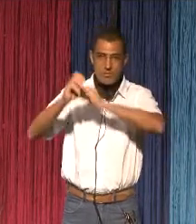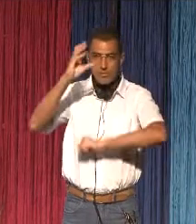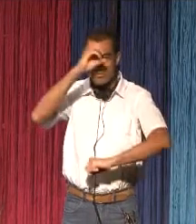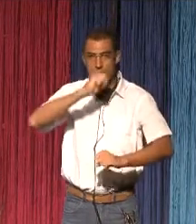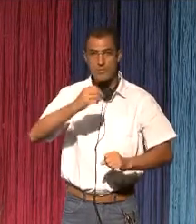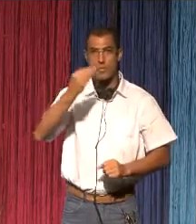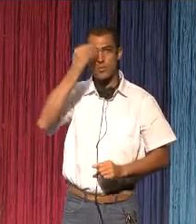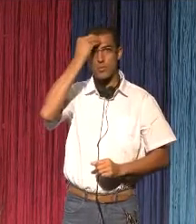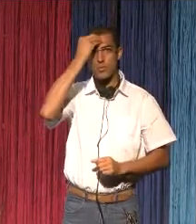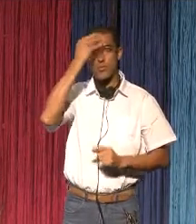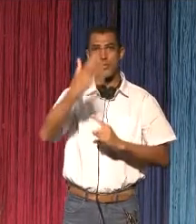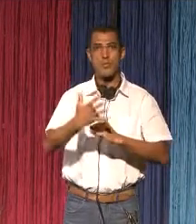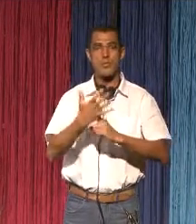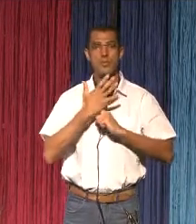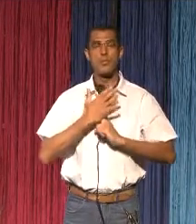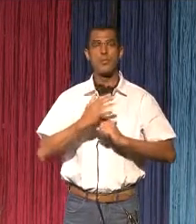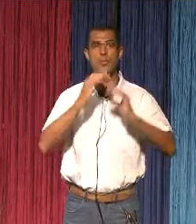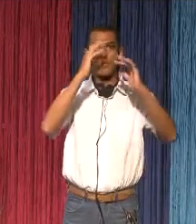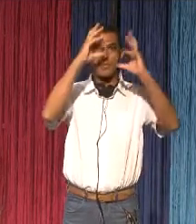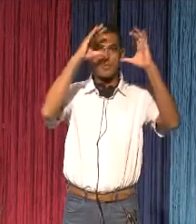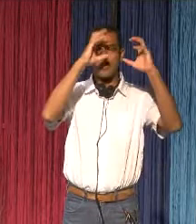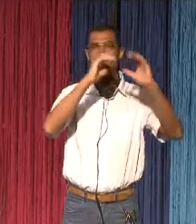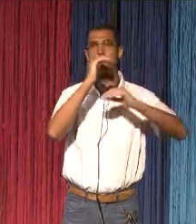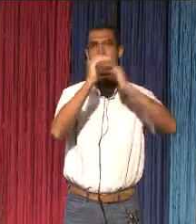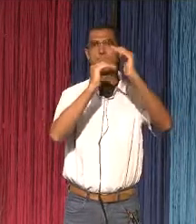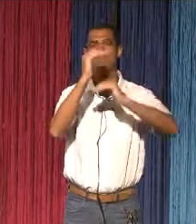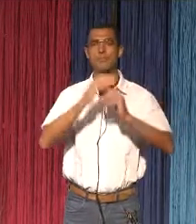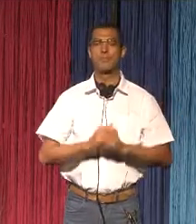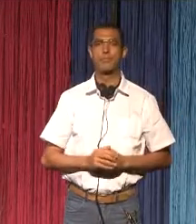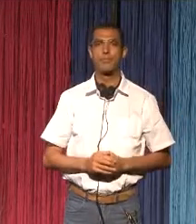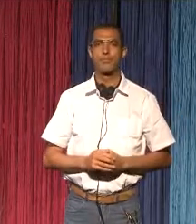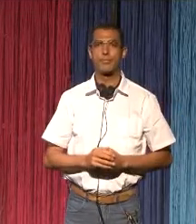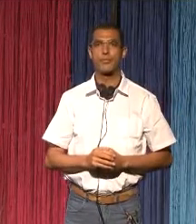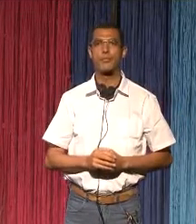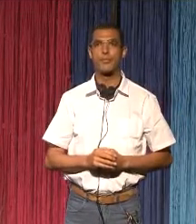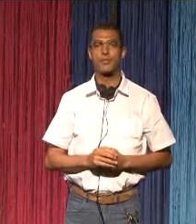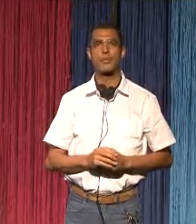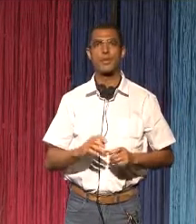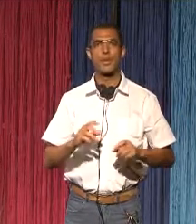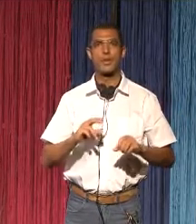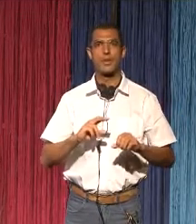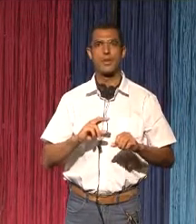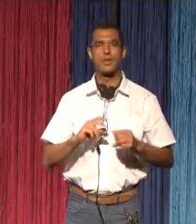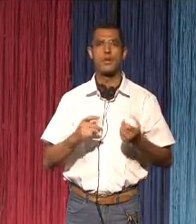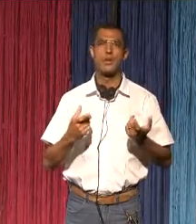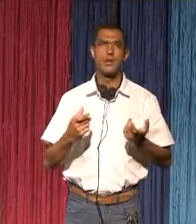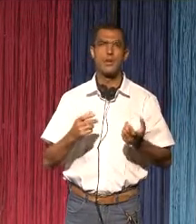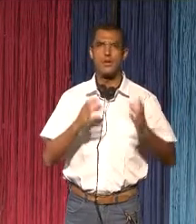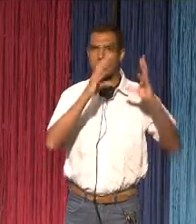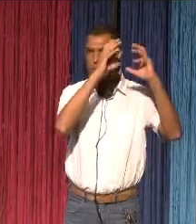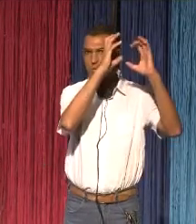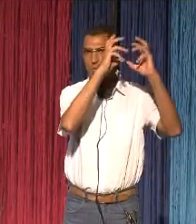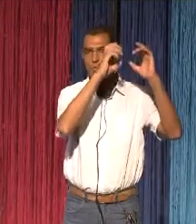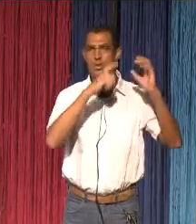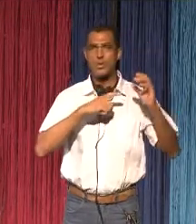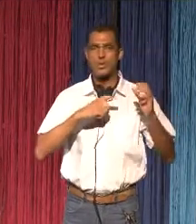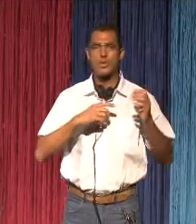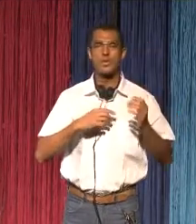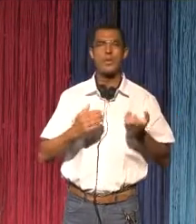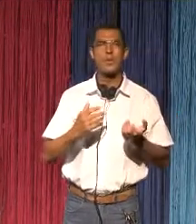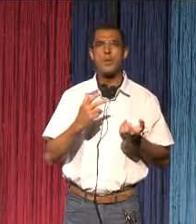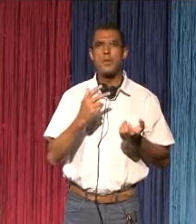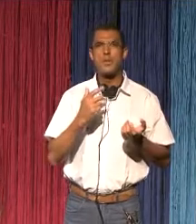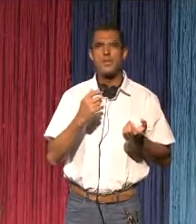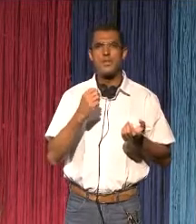né? Então, cognitivo não é esse reducionismo de cognitivo a uma parte do ser humano, como se